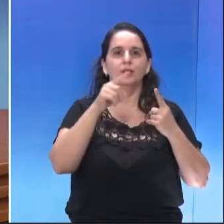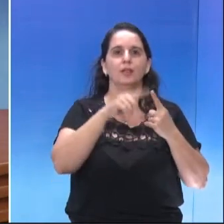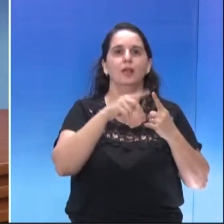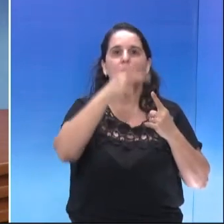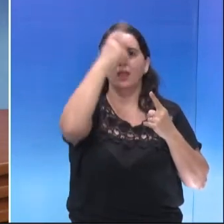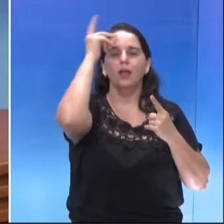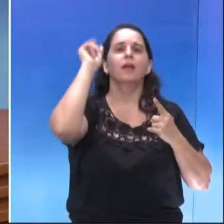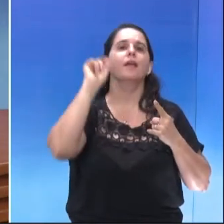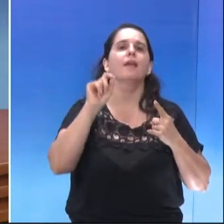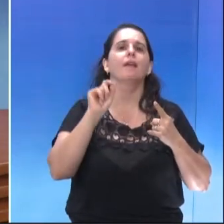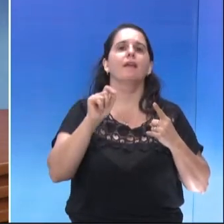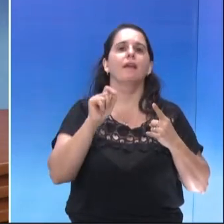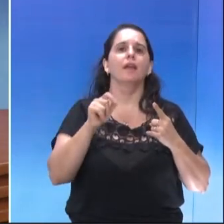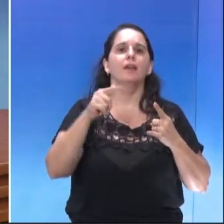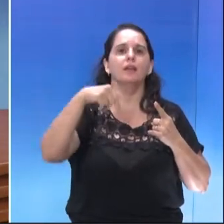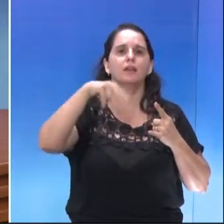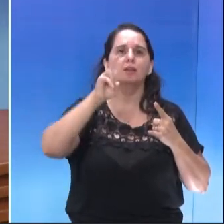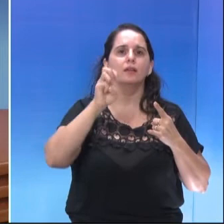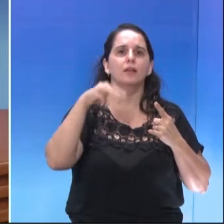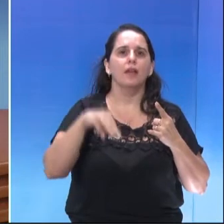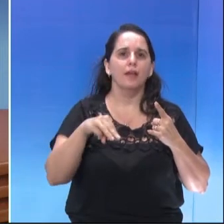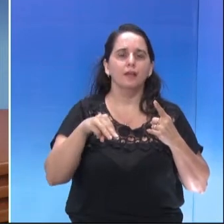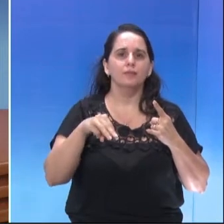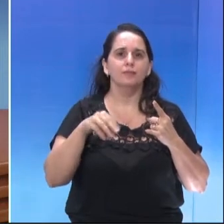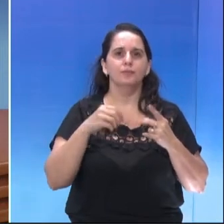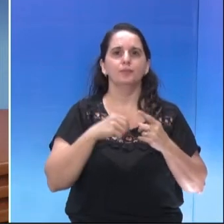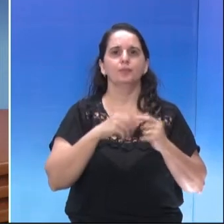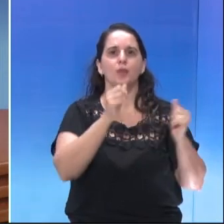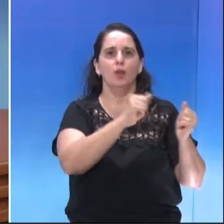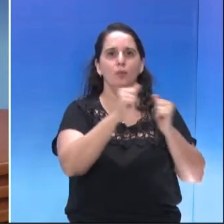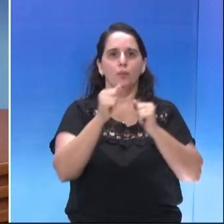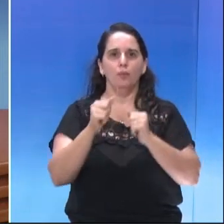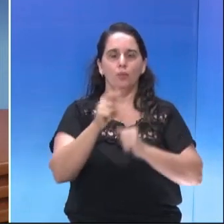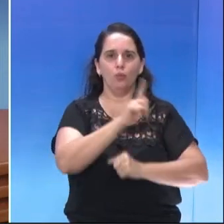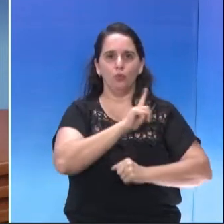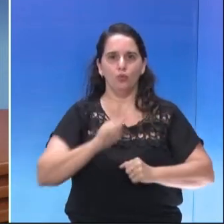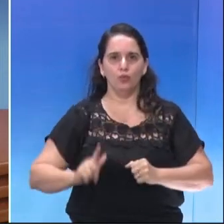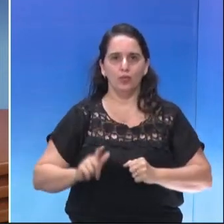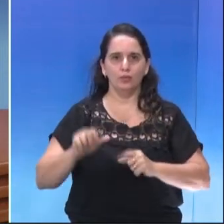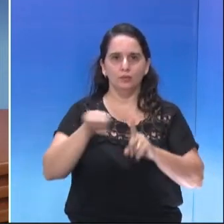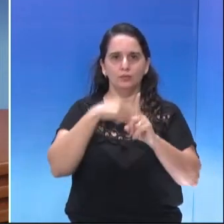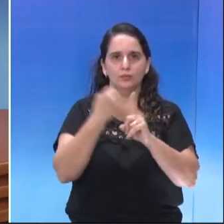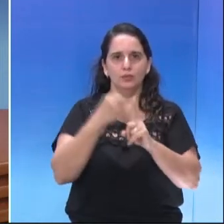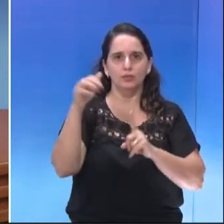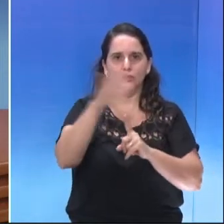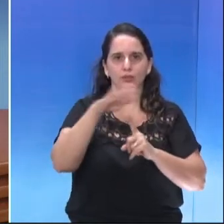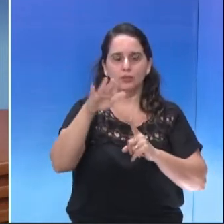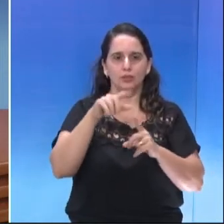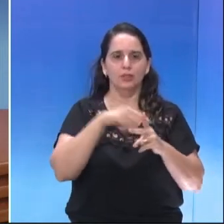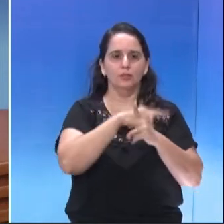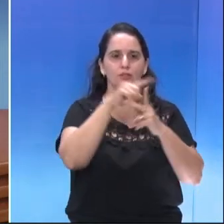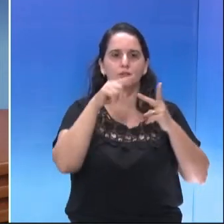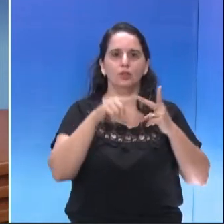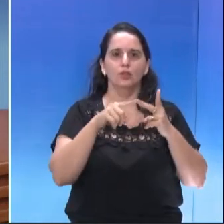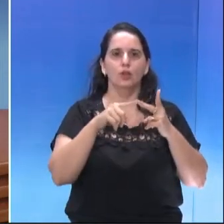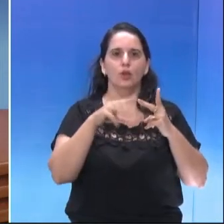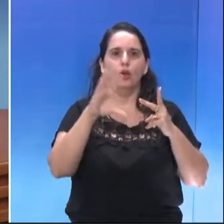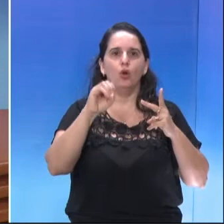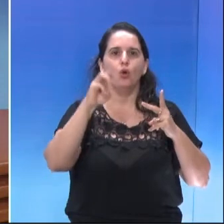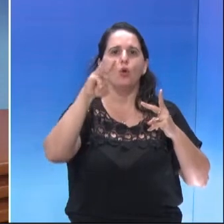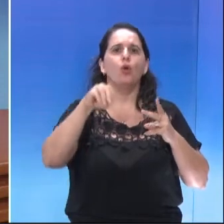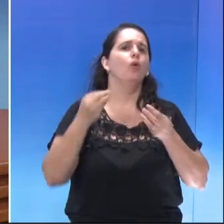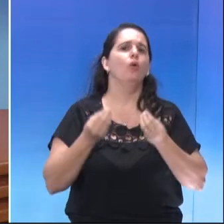Quem? Eu já estou dizendo quem. Poder público e sociedade. Como? Através das